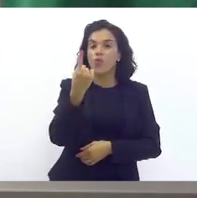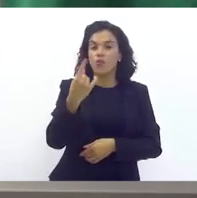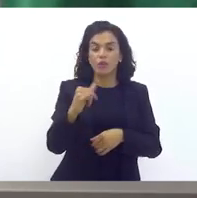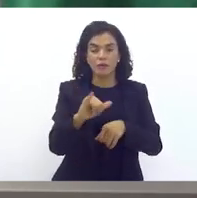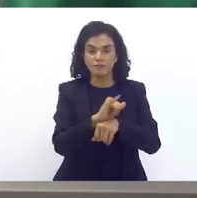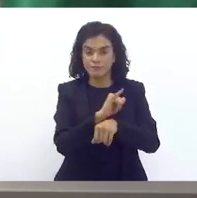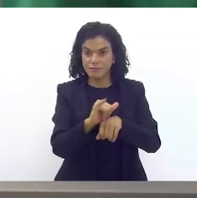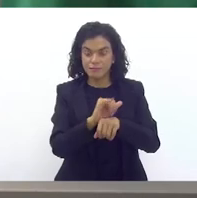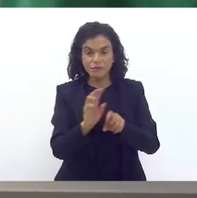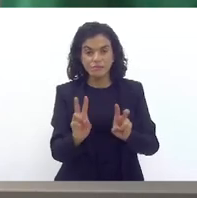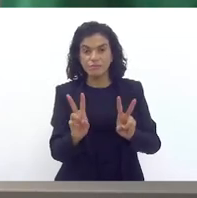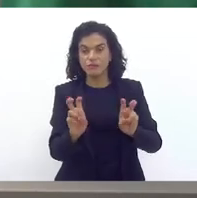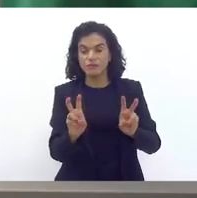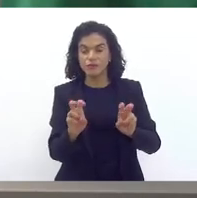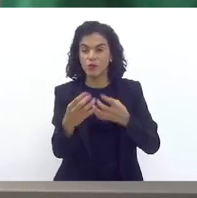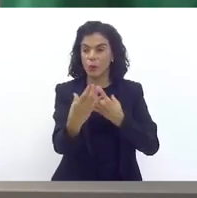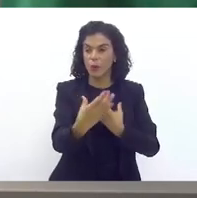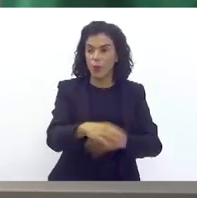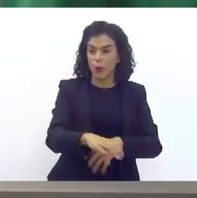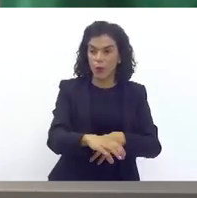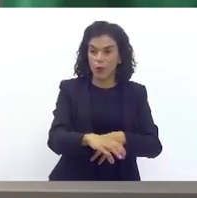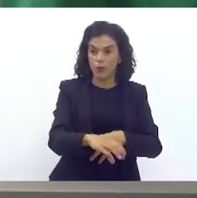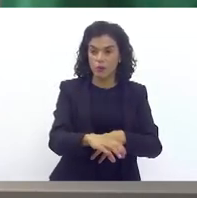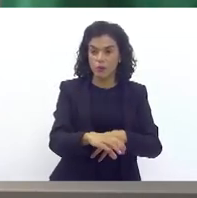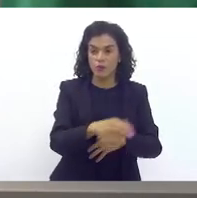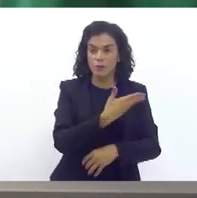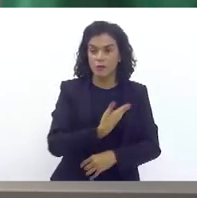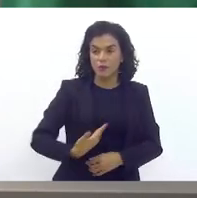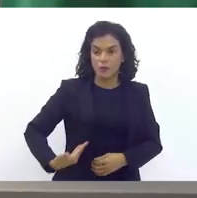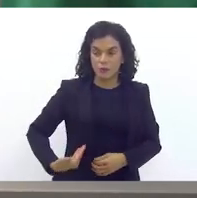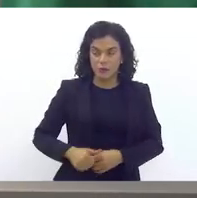respeito a concurso público.